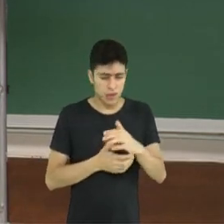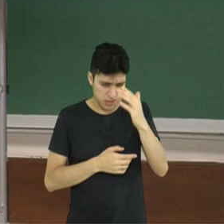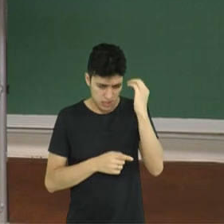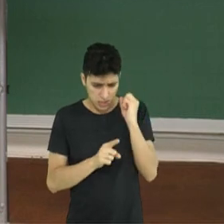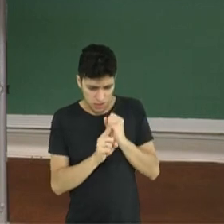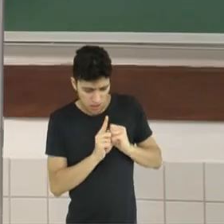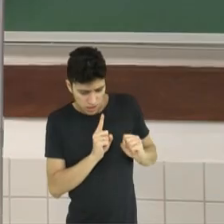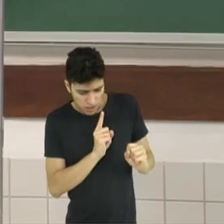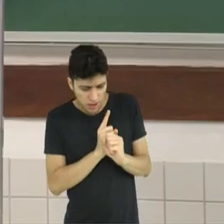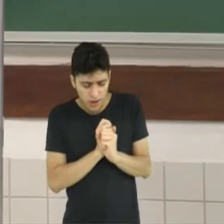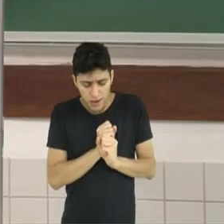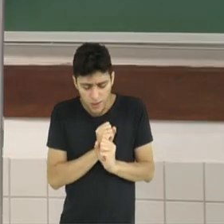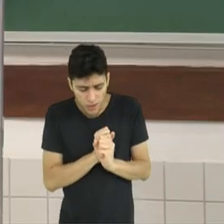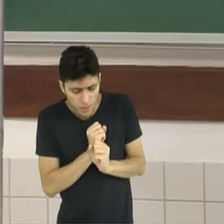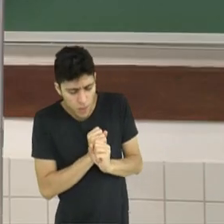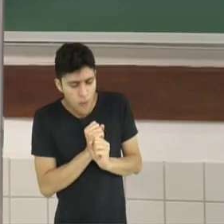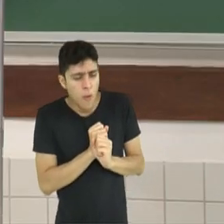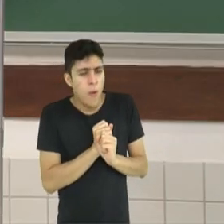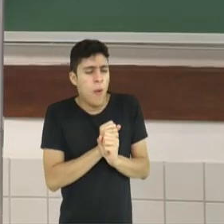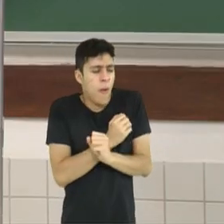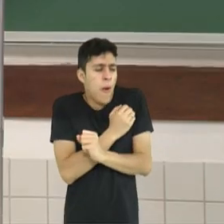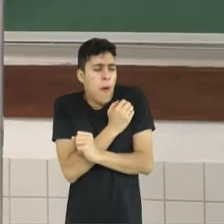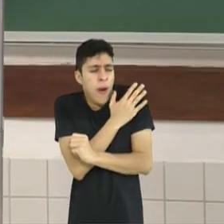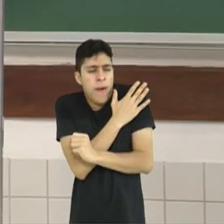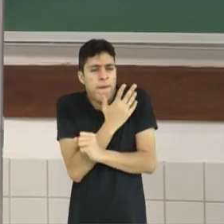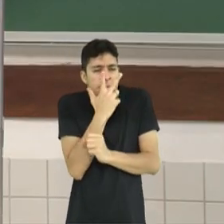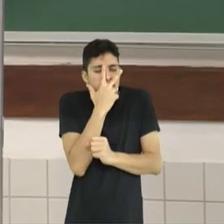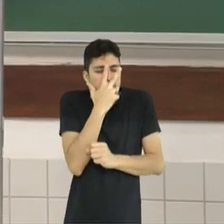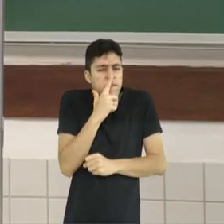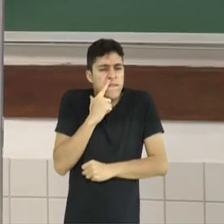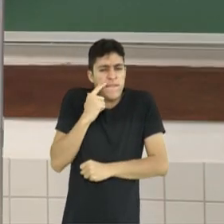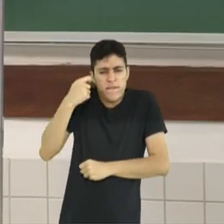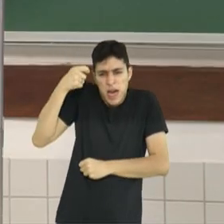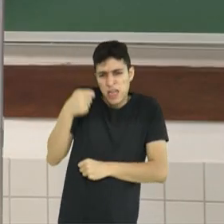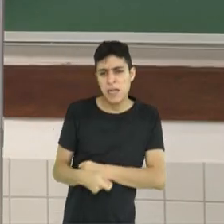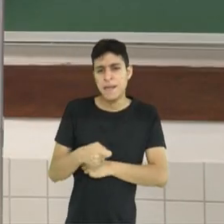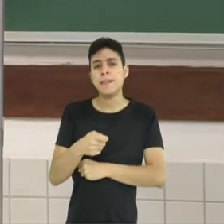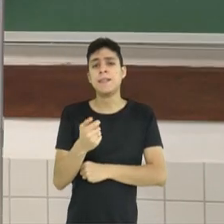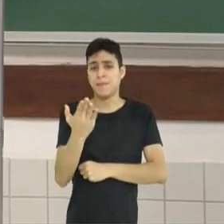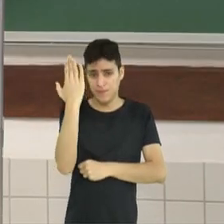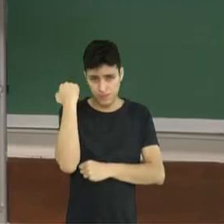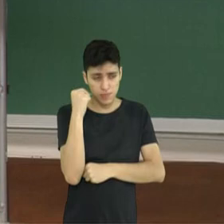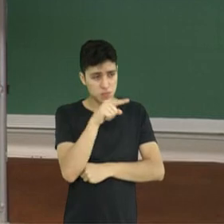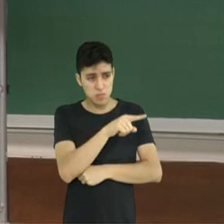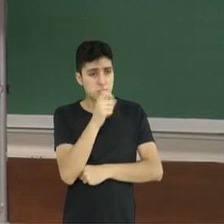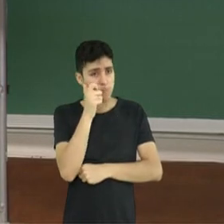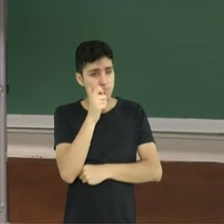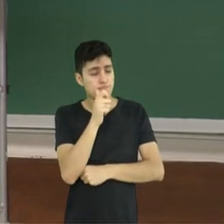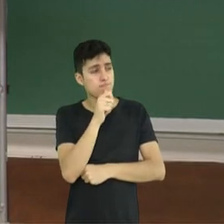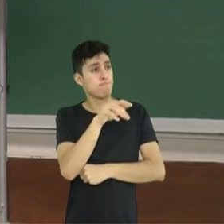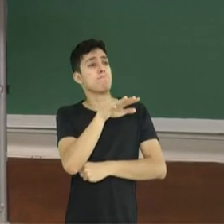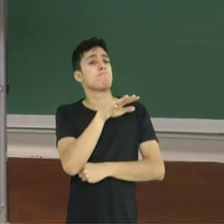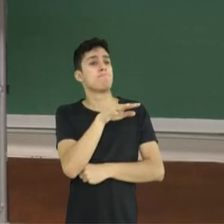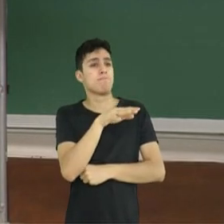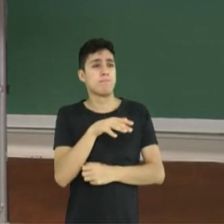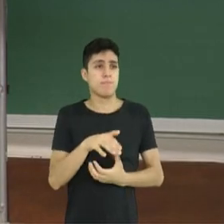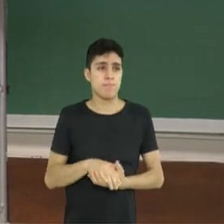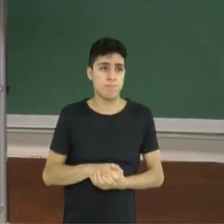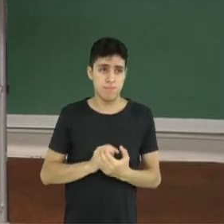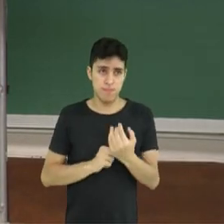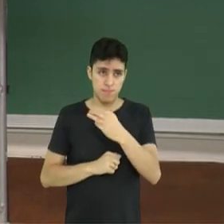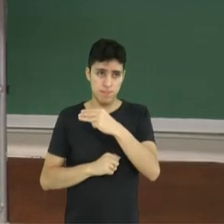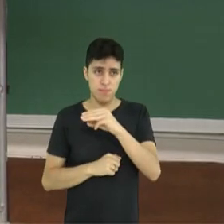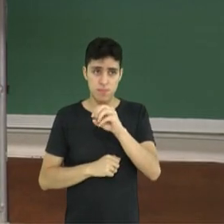que muitos anos foi muito preconceituosa é muito machista né a gente teve mulheres que se deu destaque aberto e